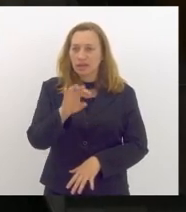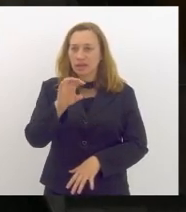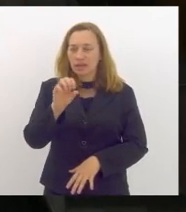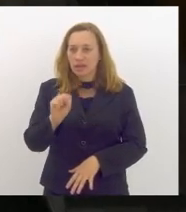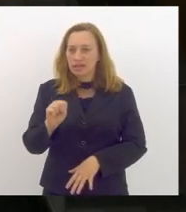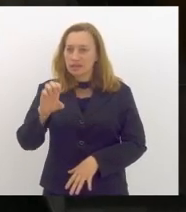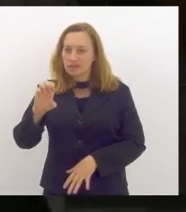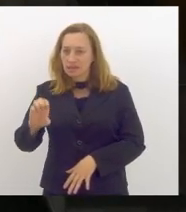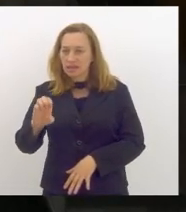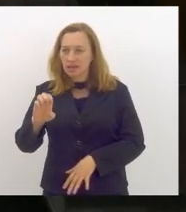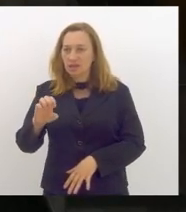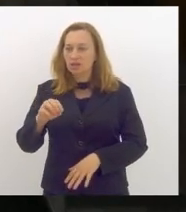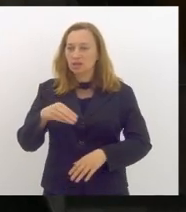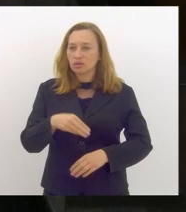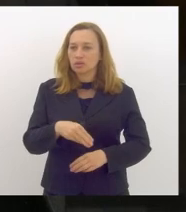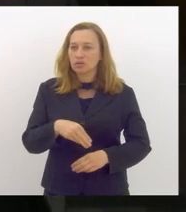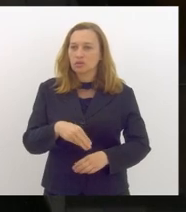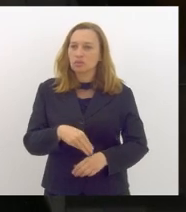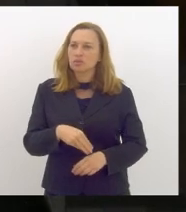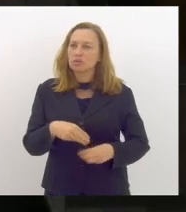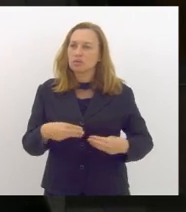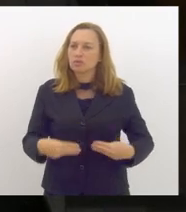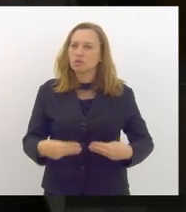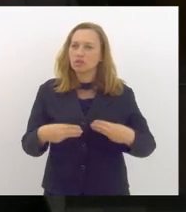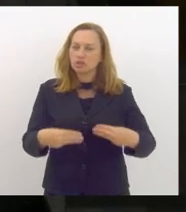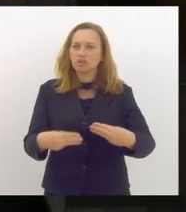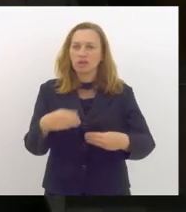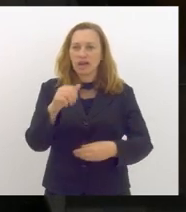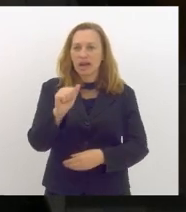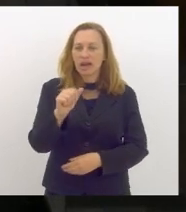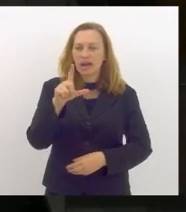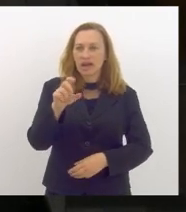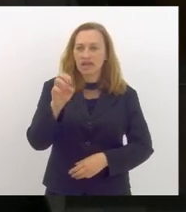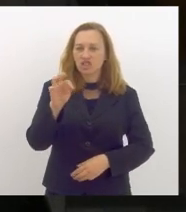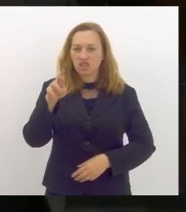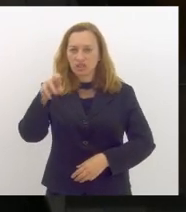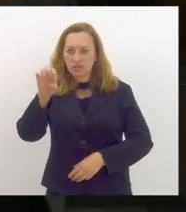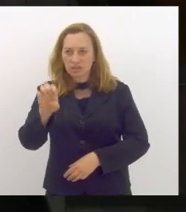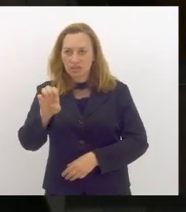do Ministro Alexandre Barroso